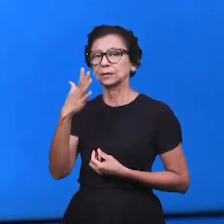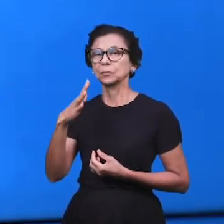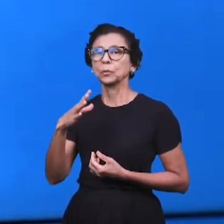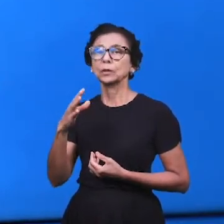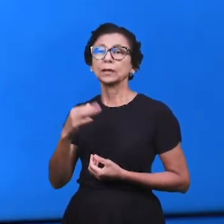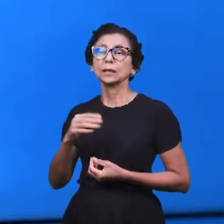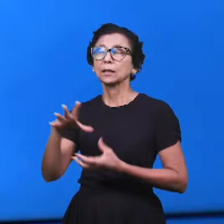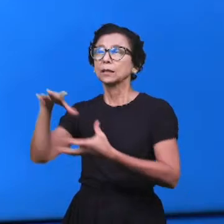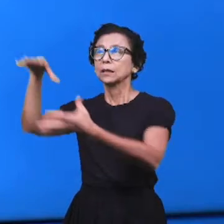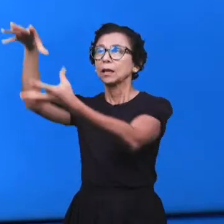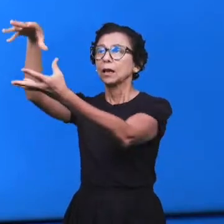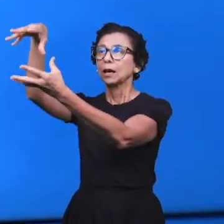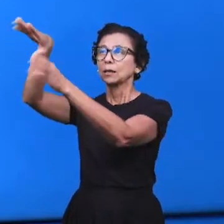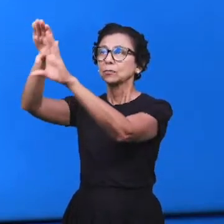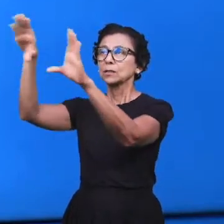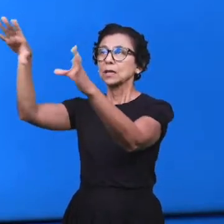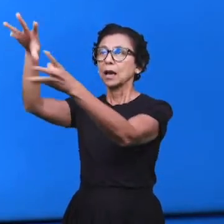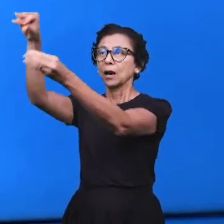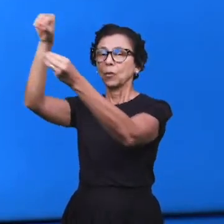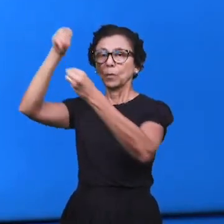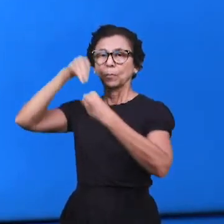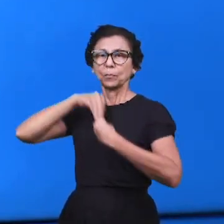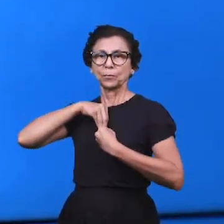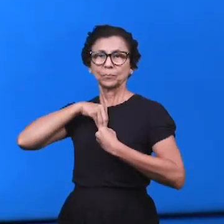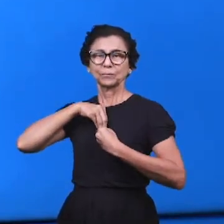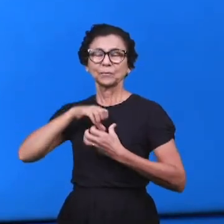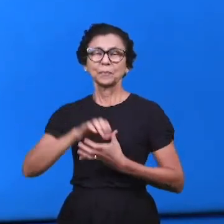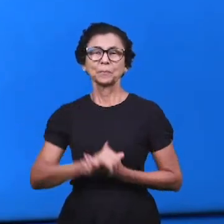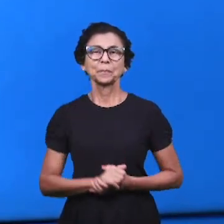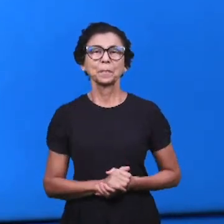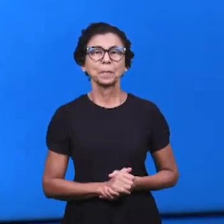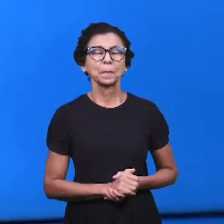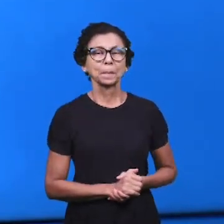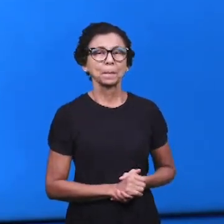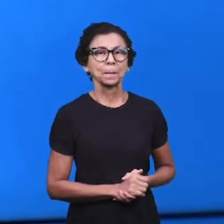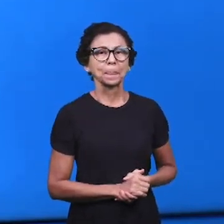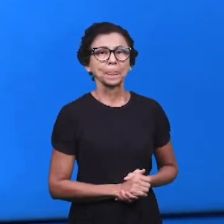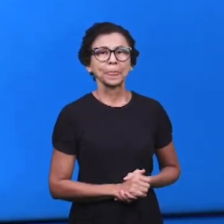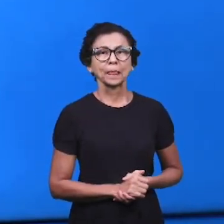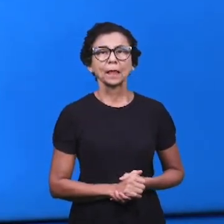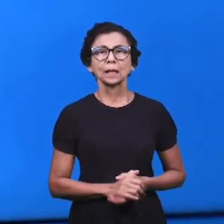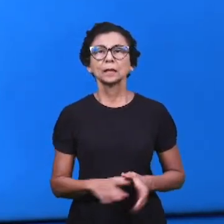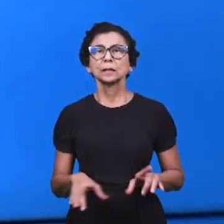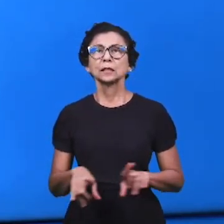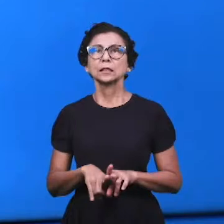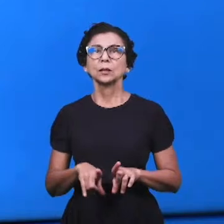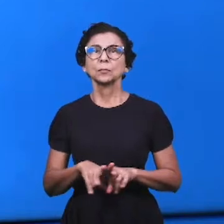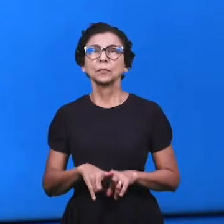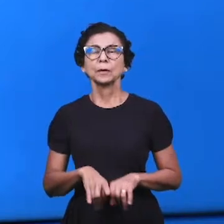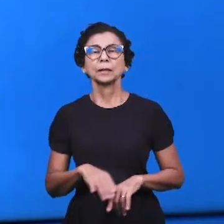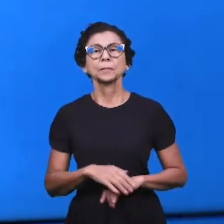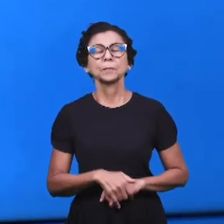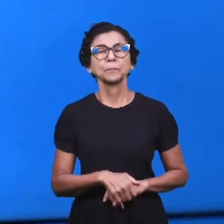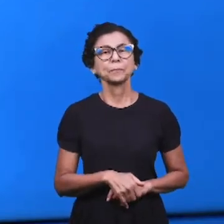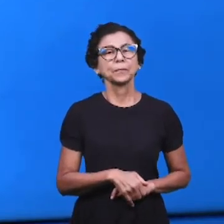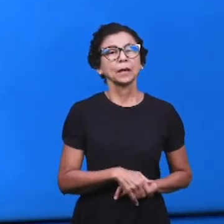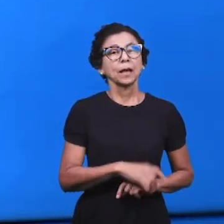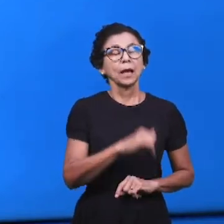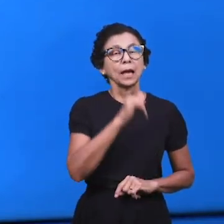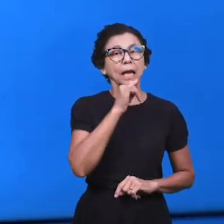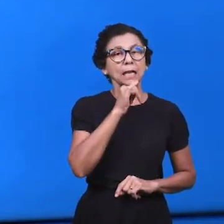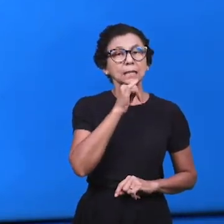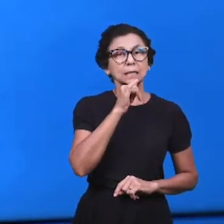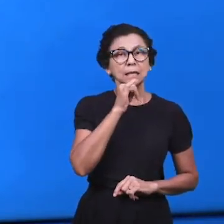também da eternidade. E eu gostei muito do exemplo citado pela irmã, né? Porque dê exemplos em fatos bíblicos. E a irmã citou